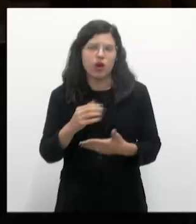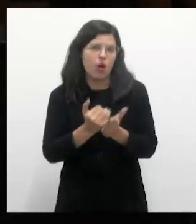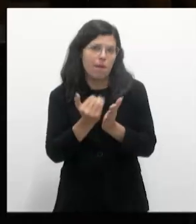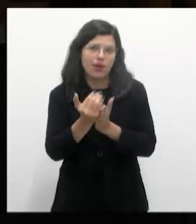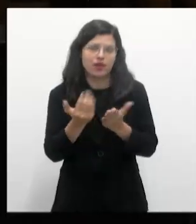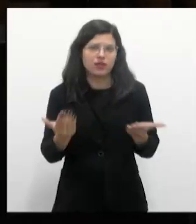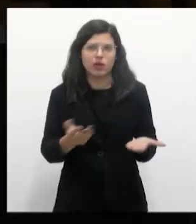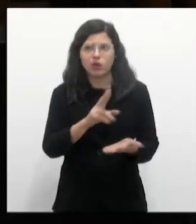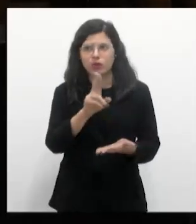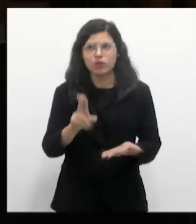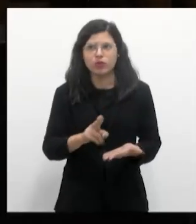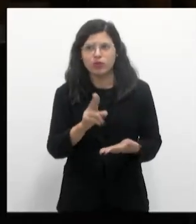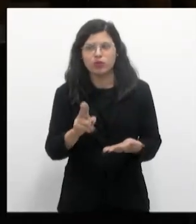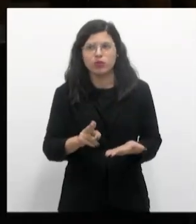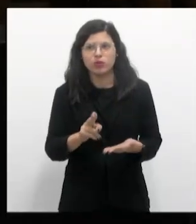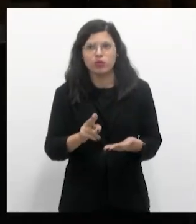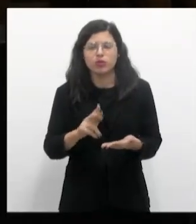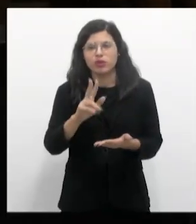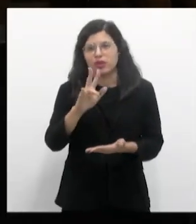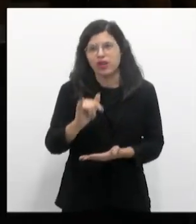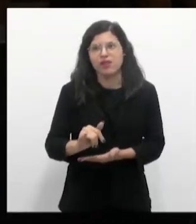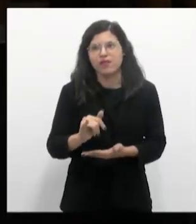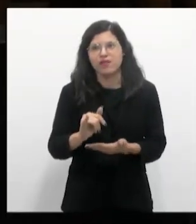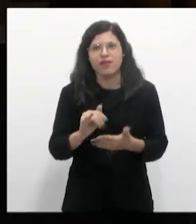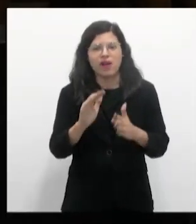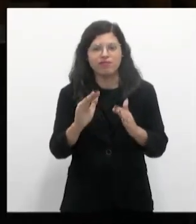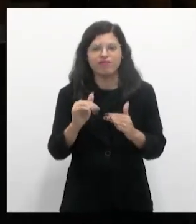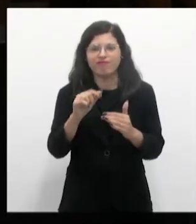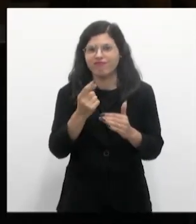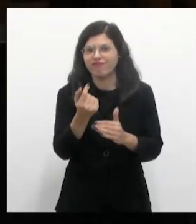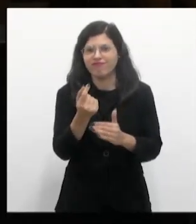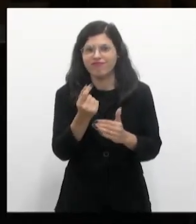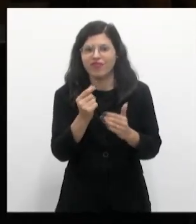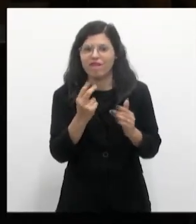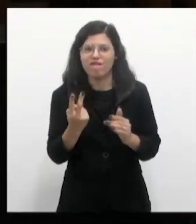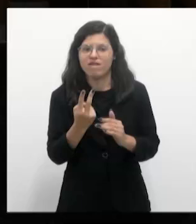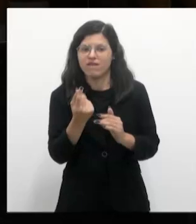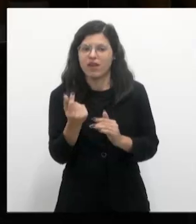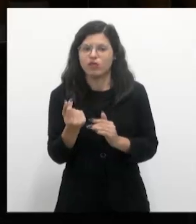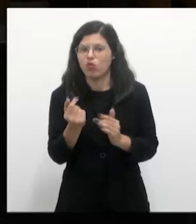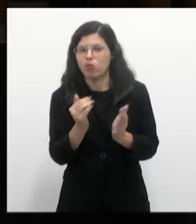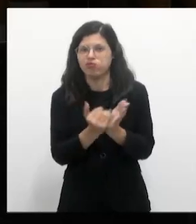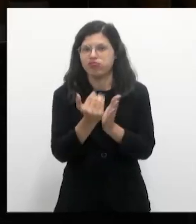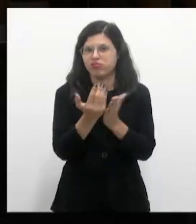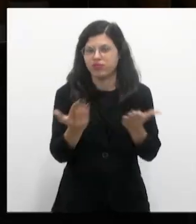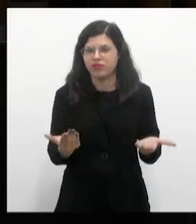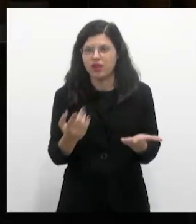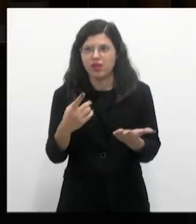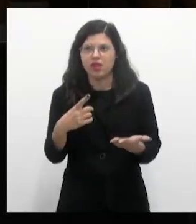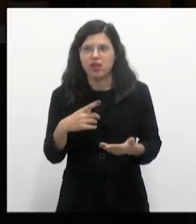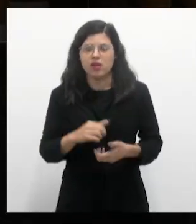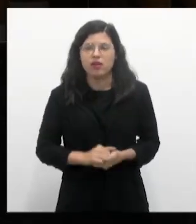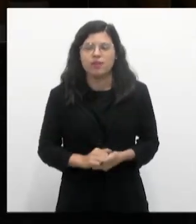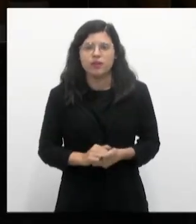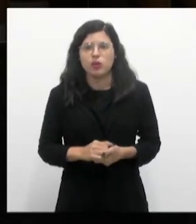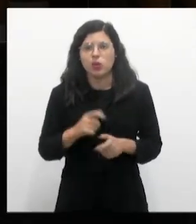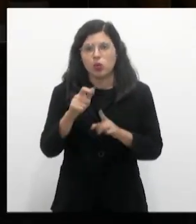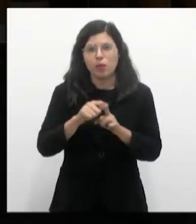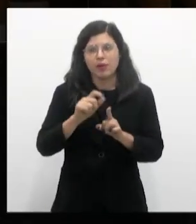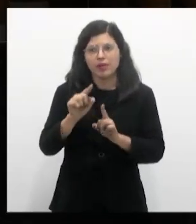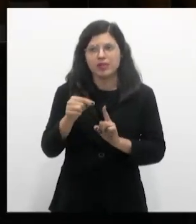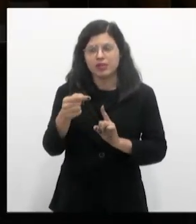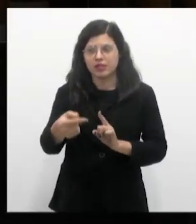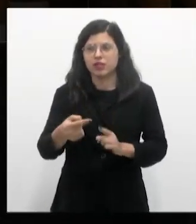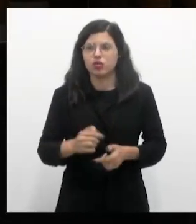consumo, você pula de faixa. Aí vem um caminhão de uma conta desse tamanho. Chega no mês seguinte,